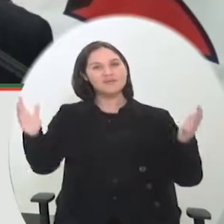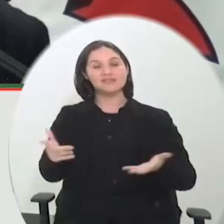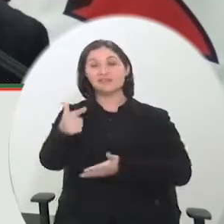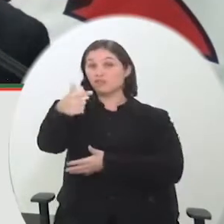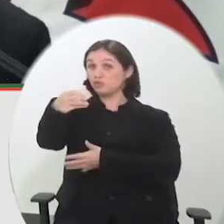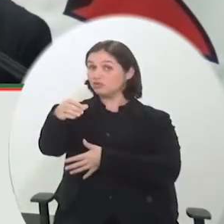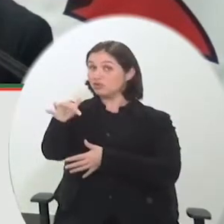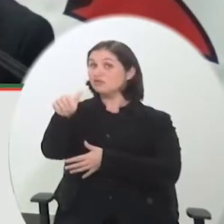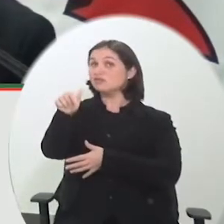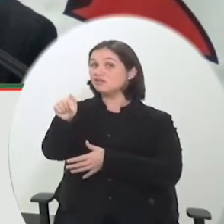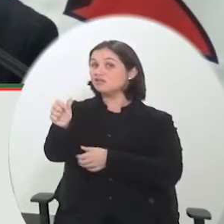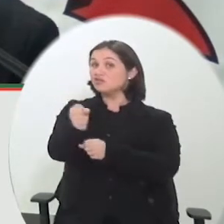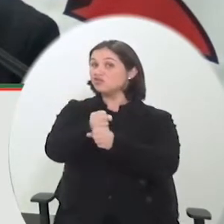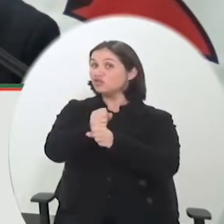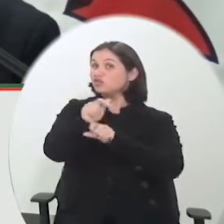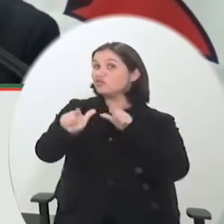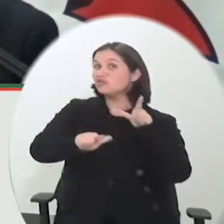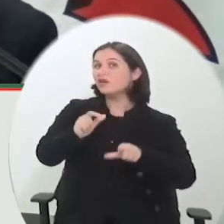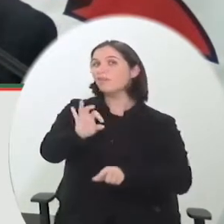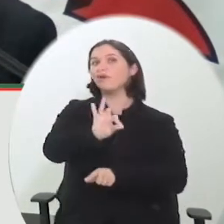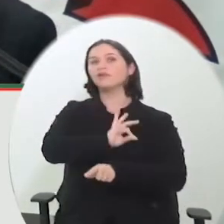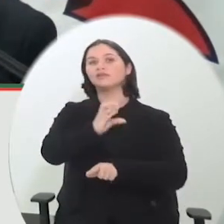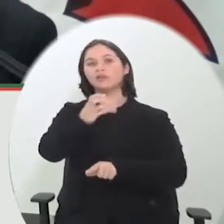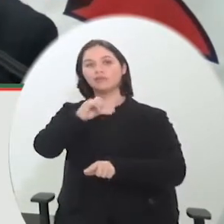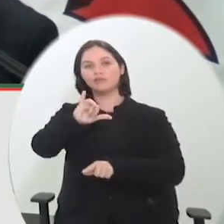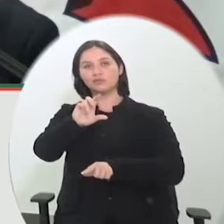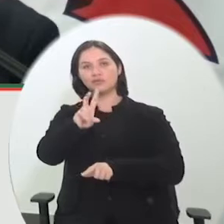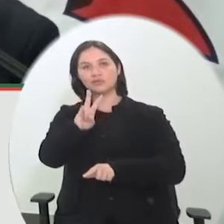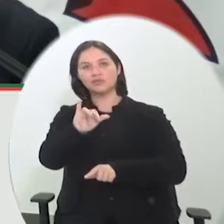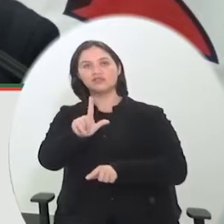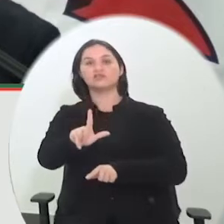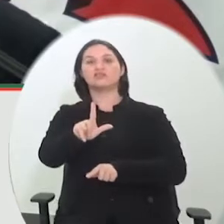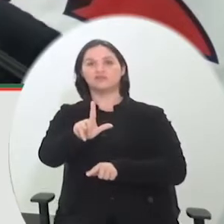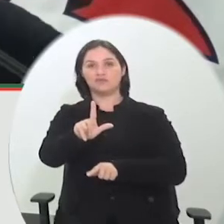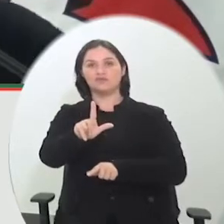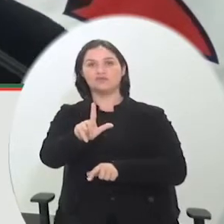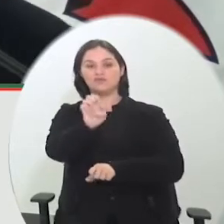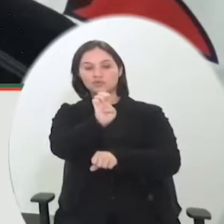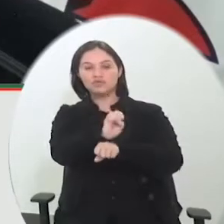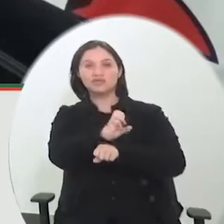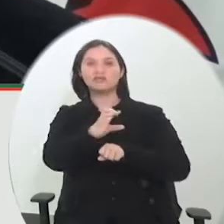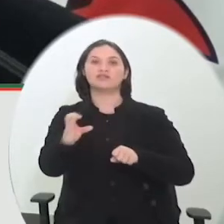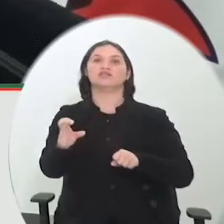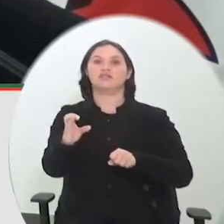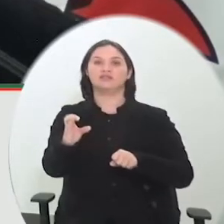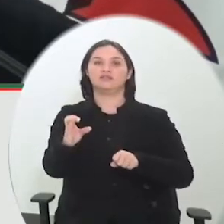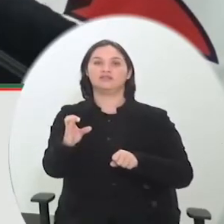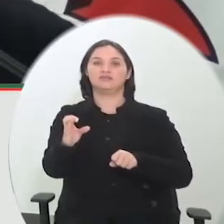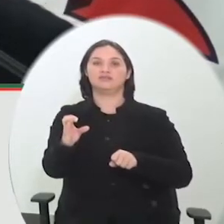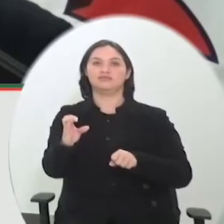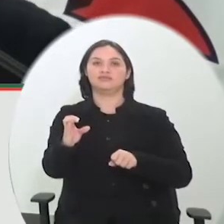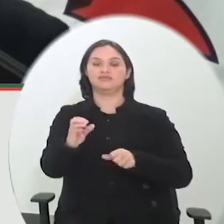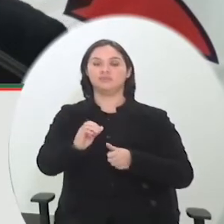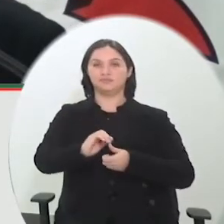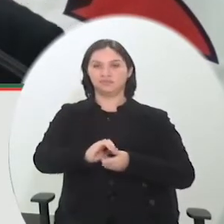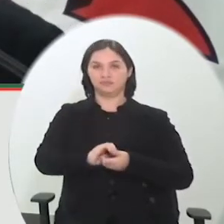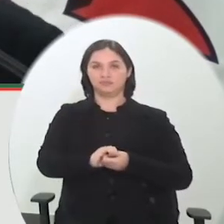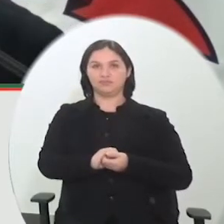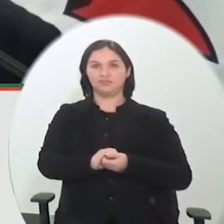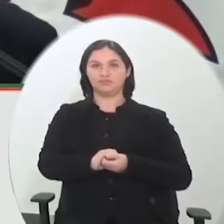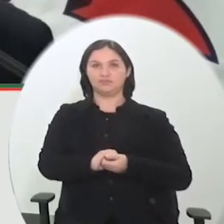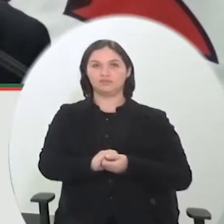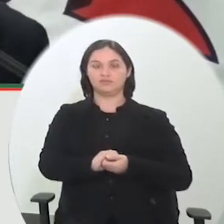Civil do Estado de Santa Catarina pela Delegacia Regional de Criciúma,